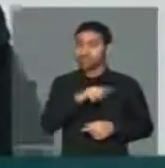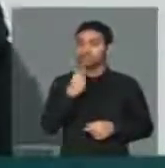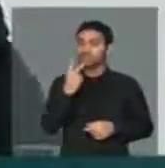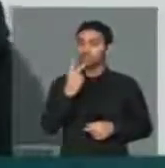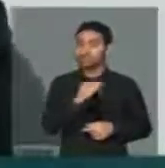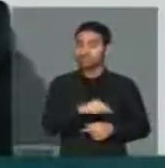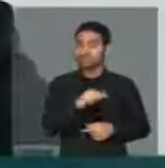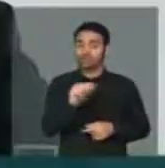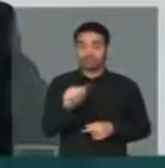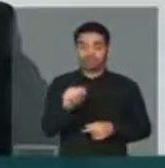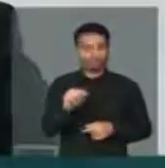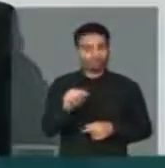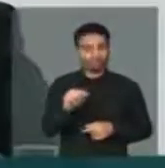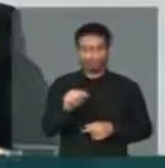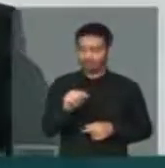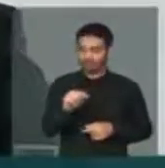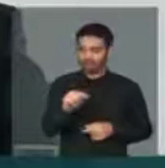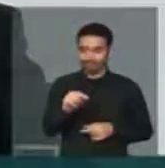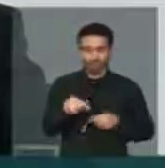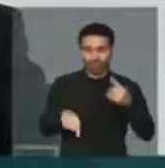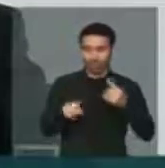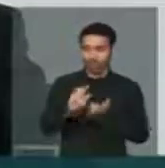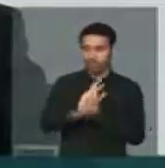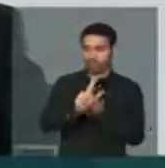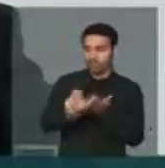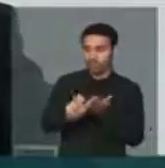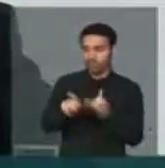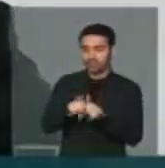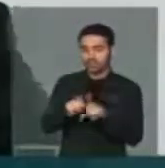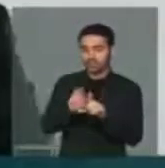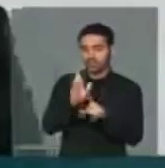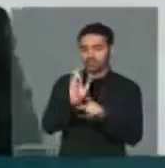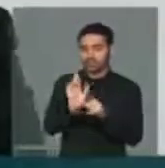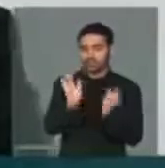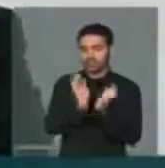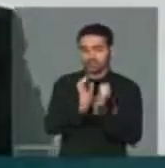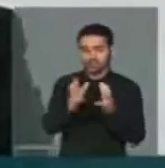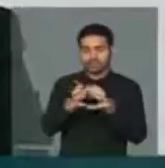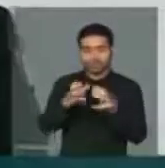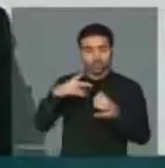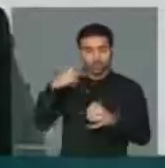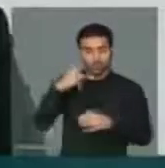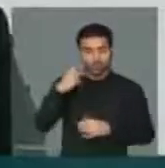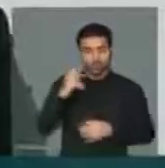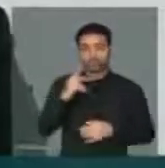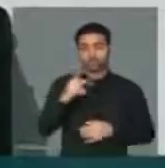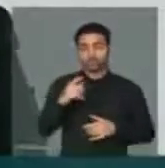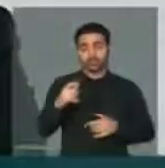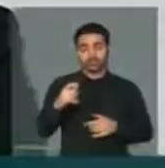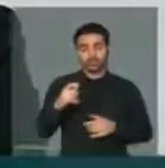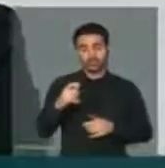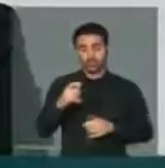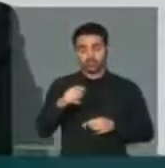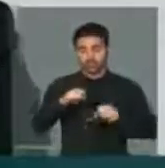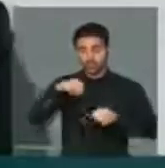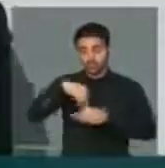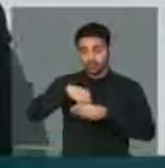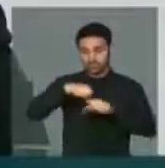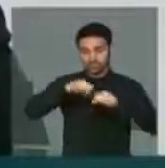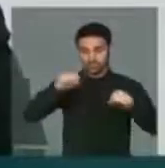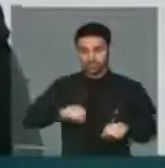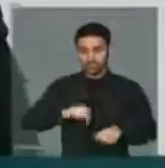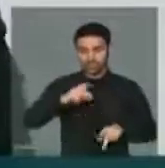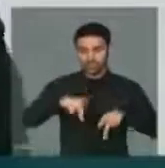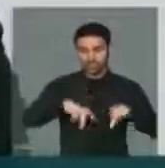morte a pluralidade e a representatividade das minorias no sistema político brasileiro. Então, por tudo